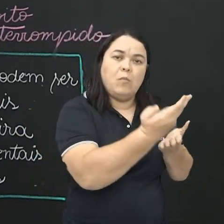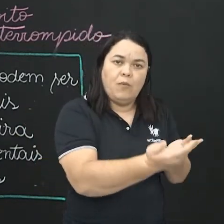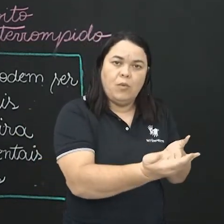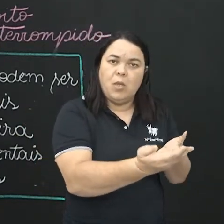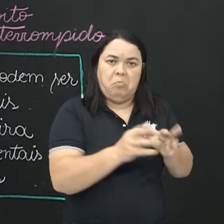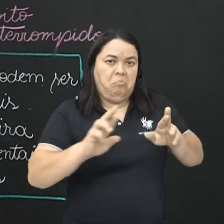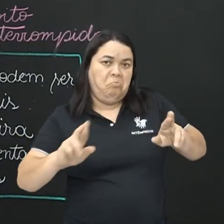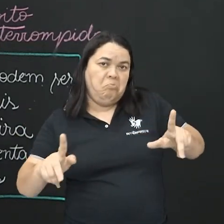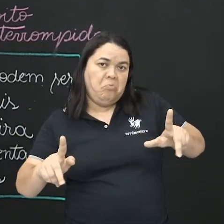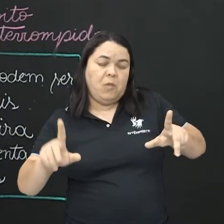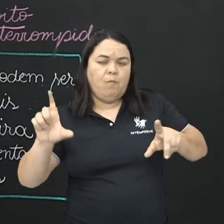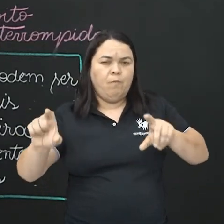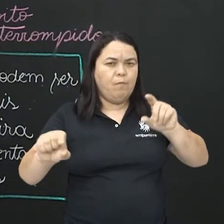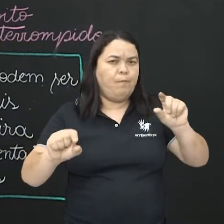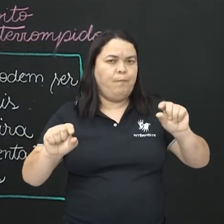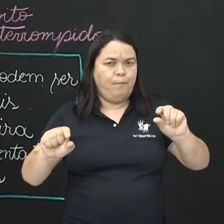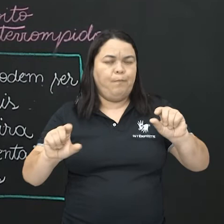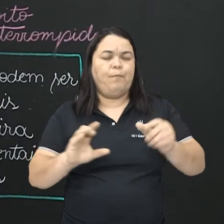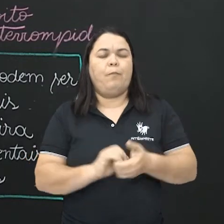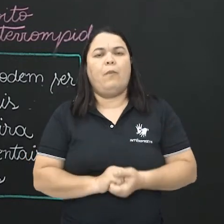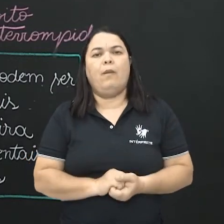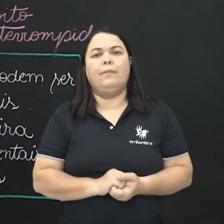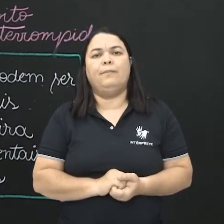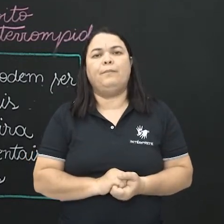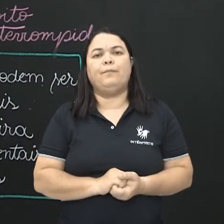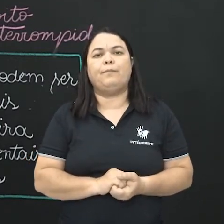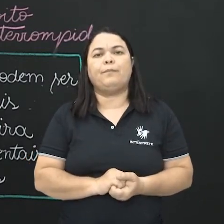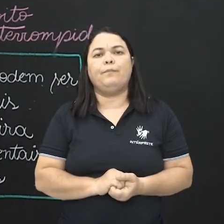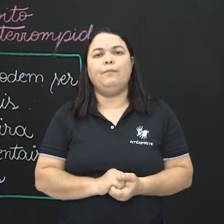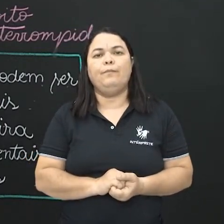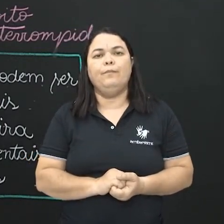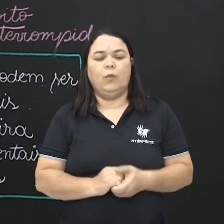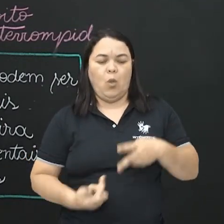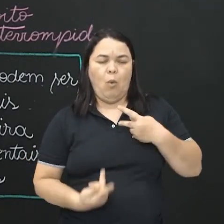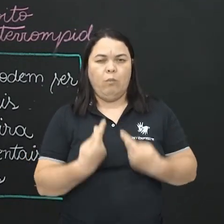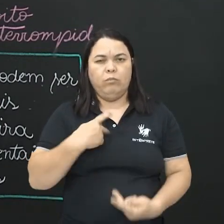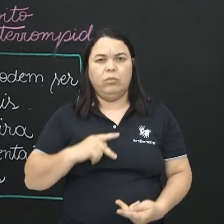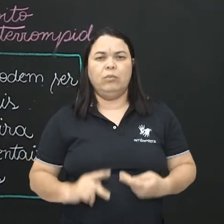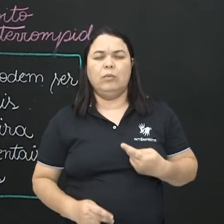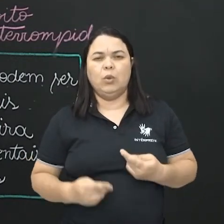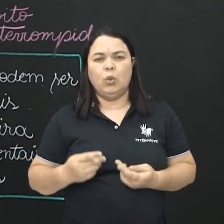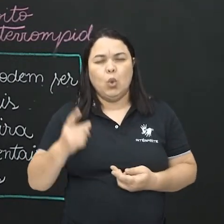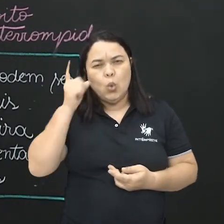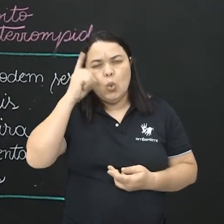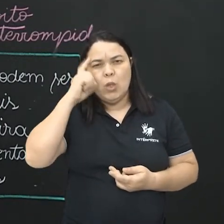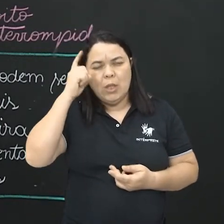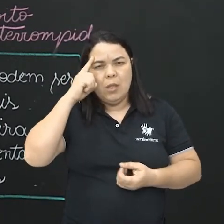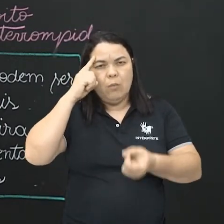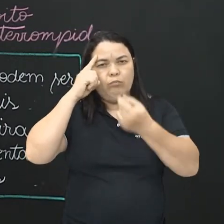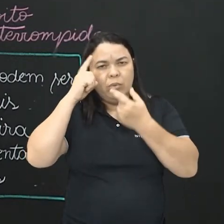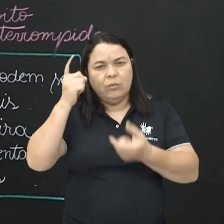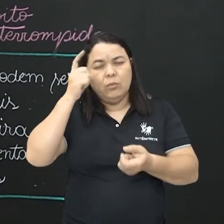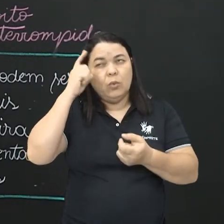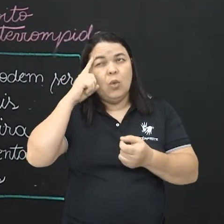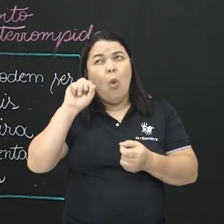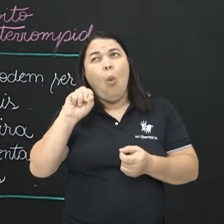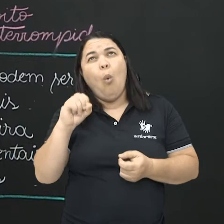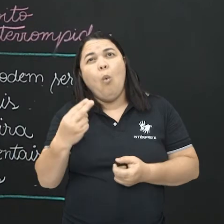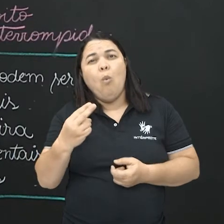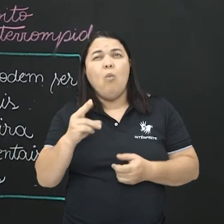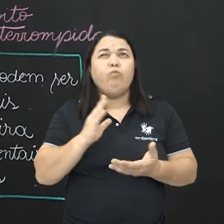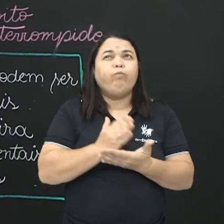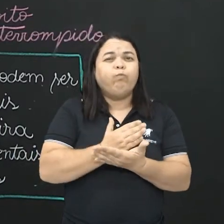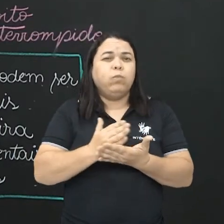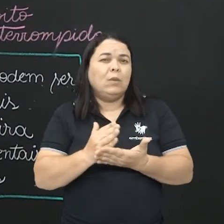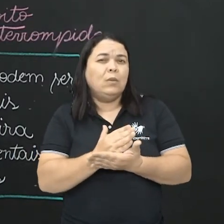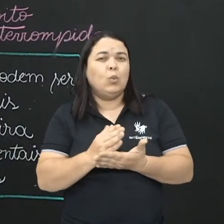nessa escolha. Usar um anticoncepcional hormonal de uso contínuo, todos os dias, ou usar durante alguns dias e